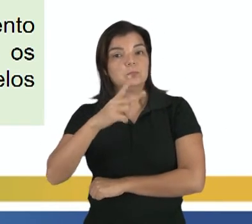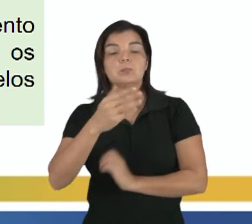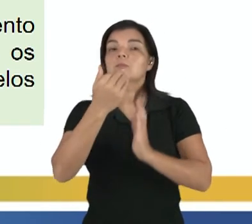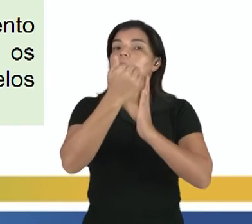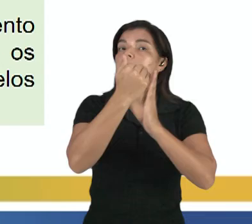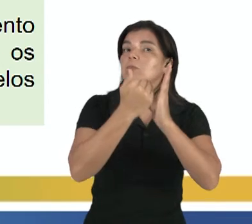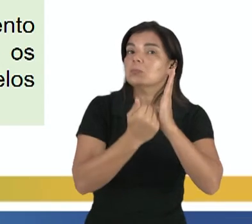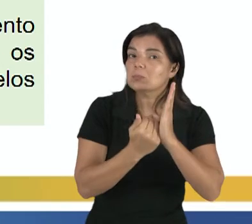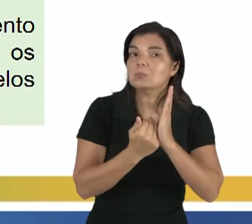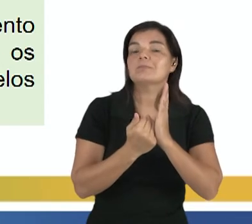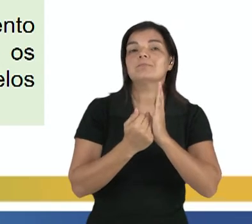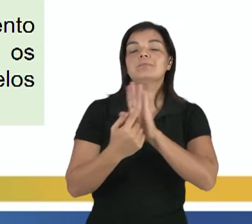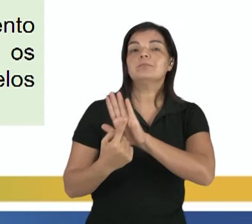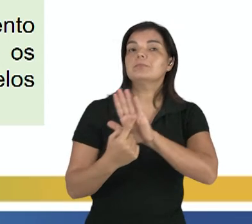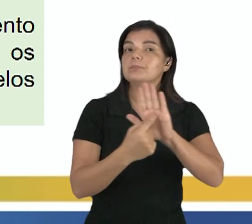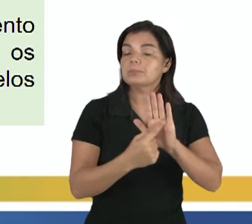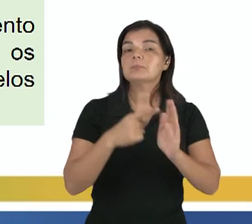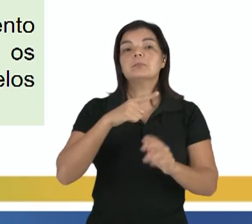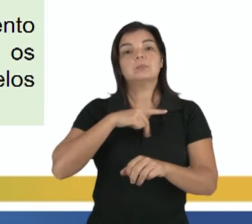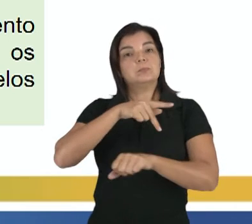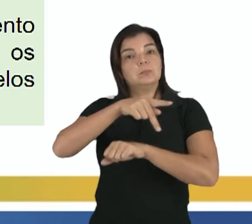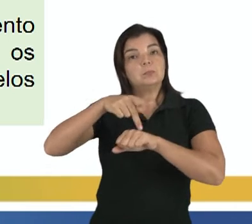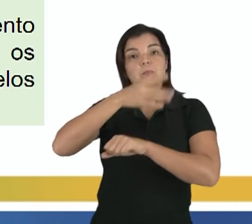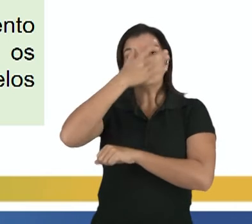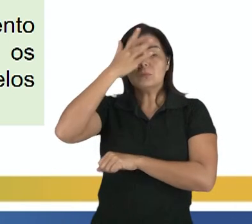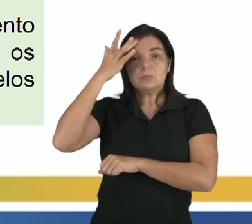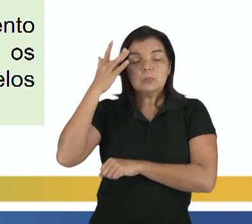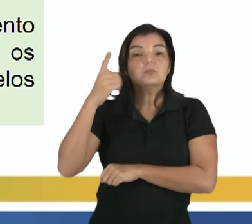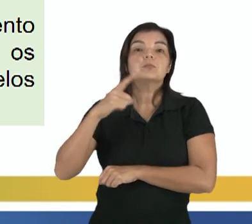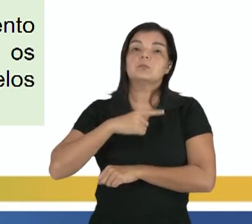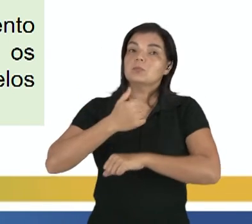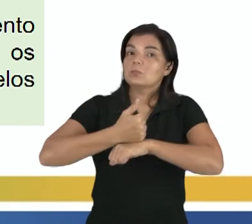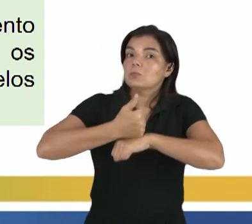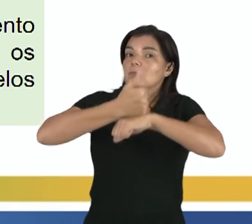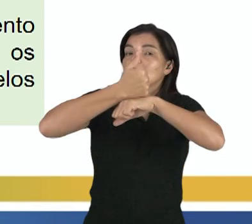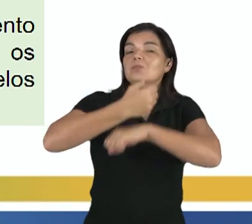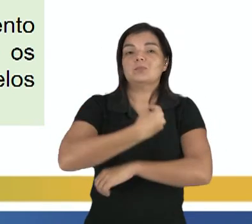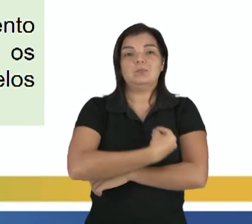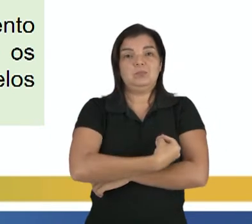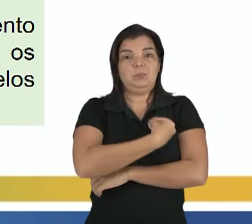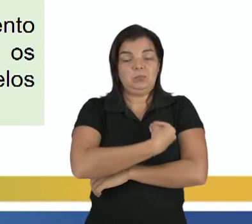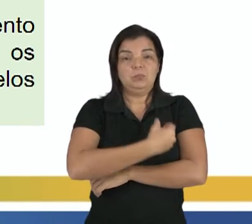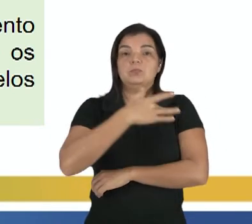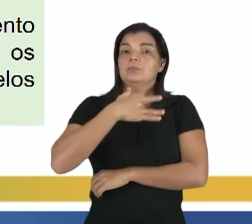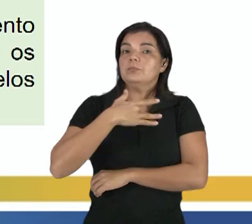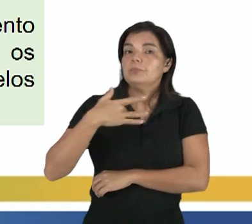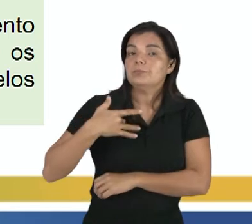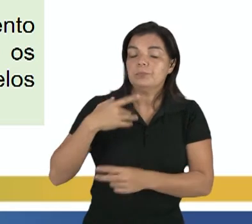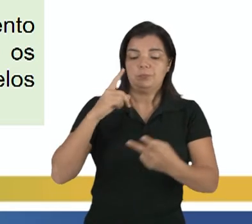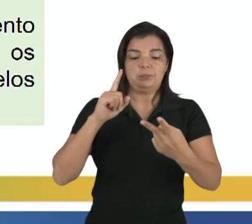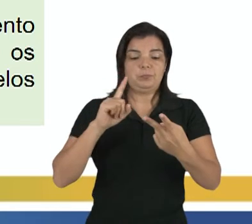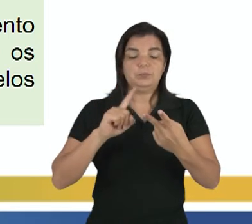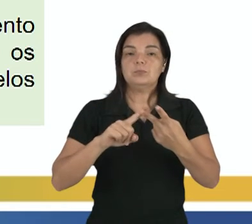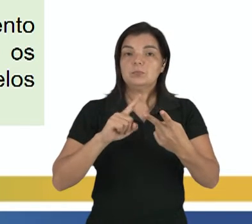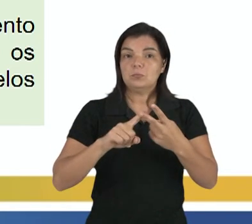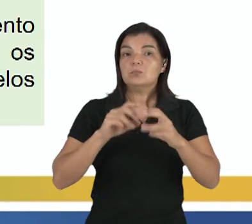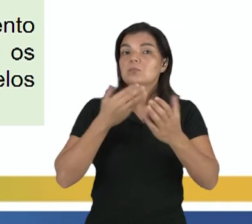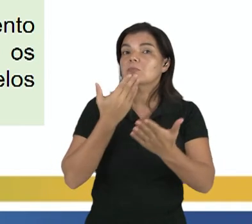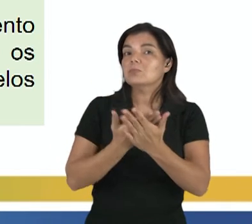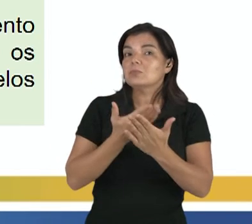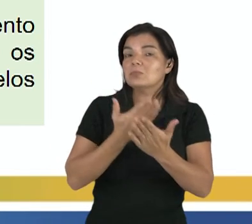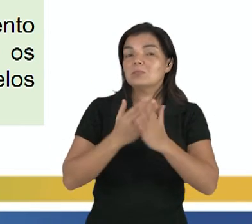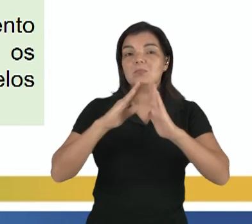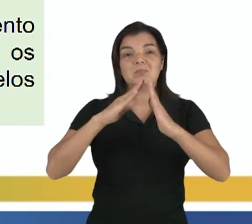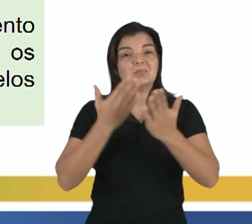baixo. Isso mostra que existem países que as pessoas estão tendo qualidade de vida, de saúde e de